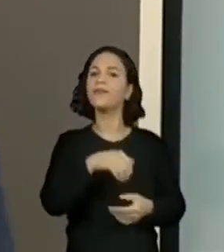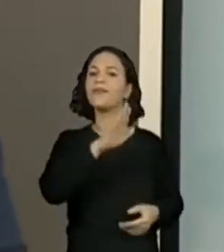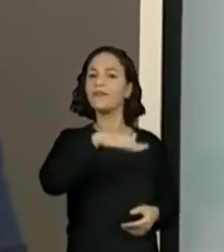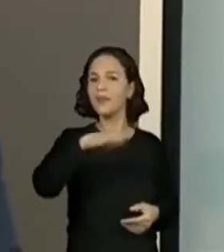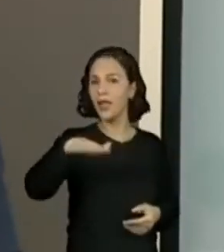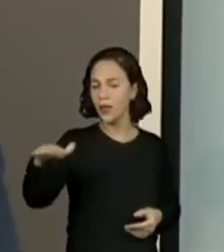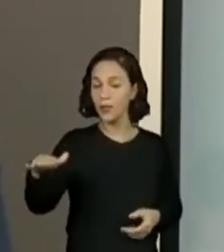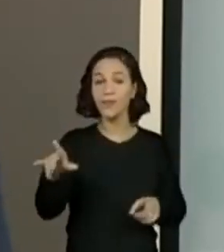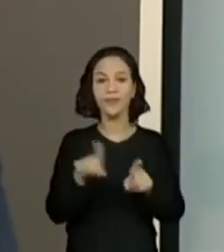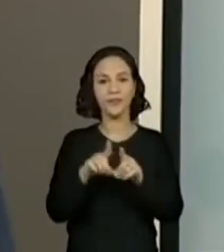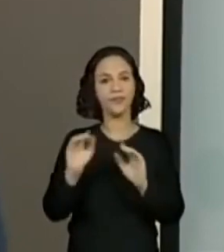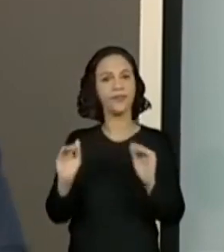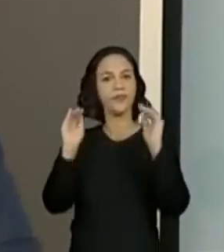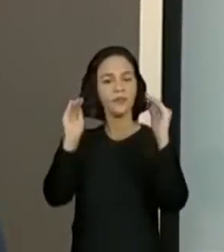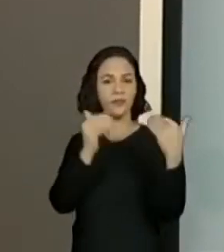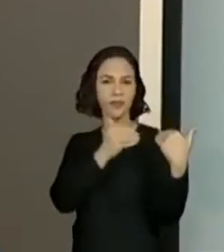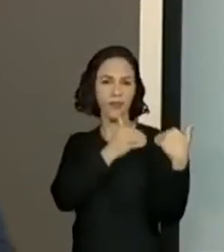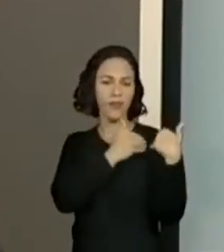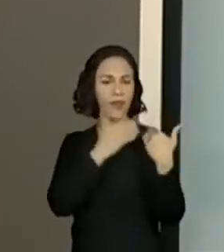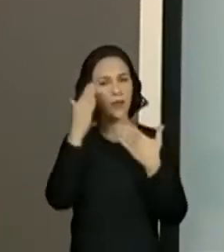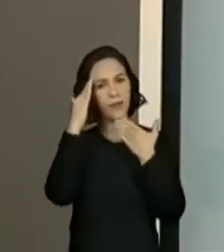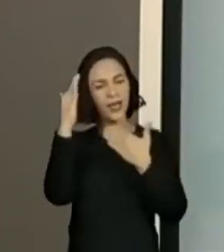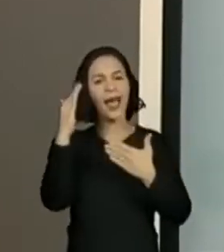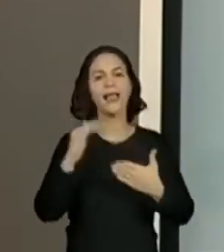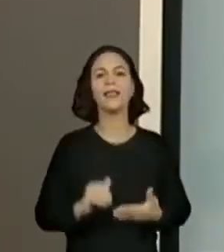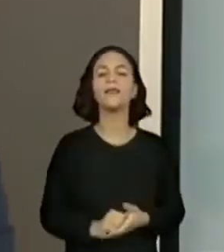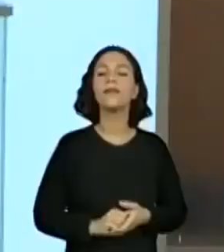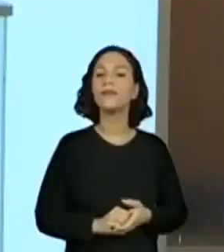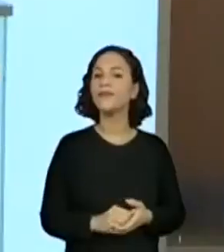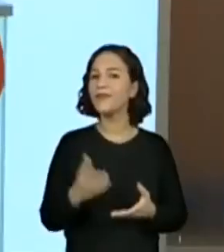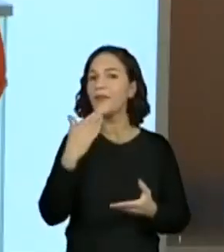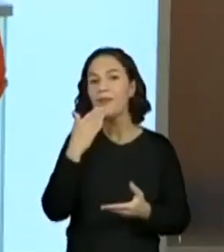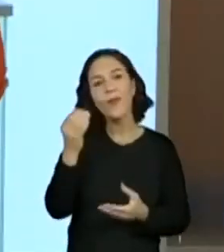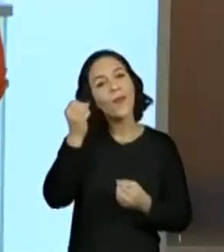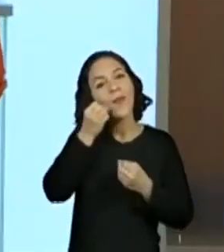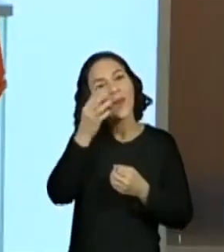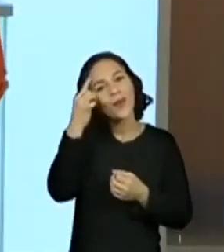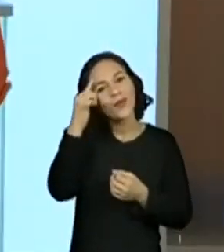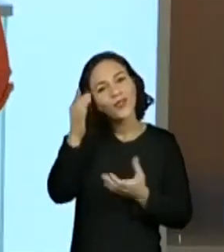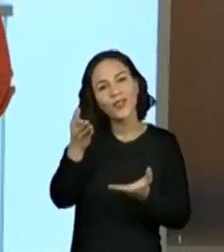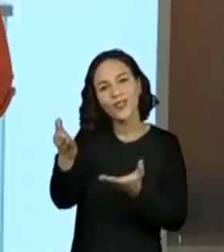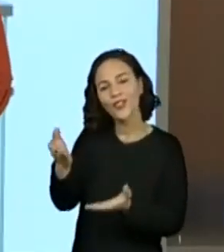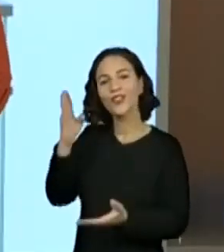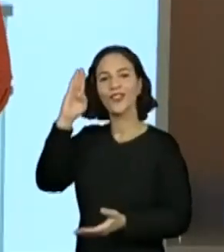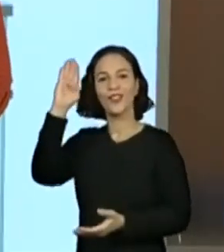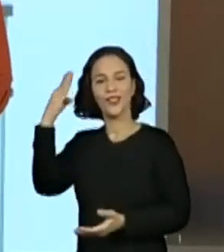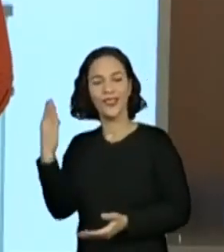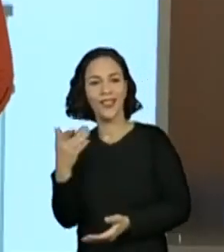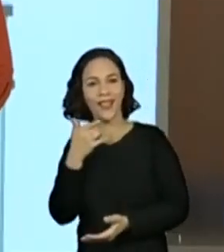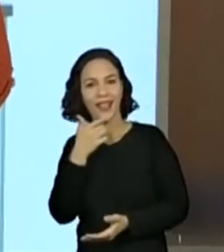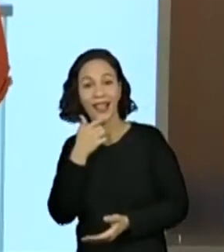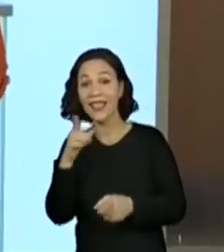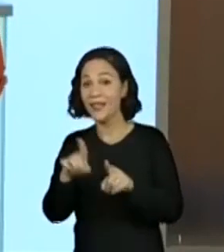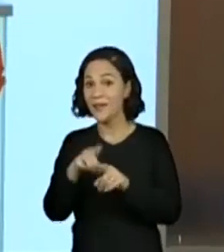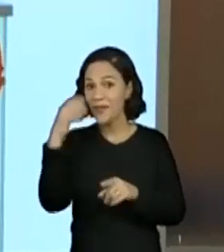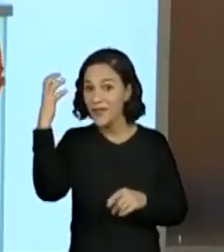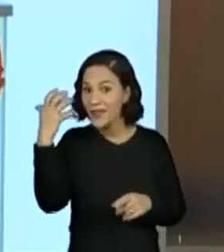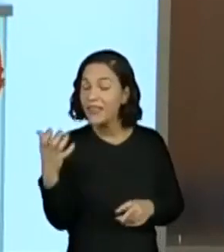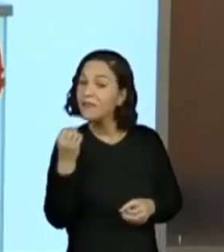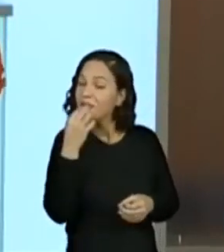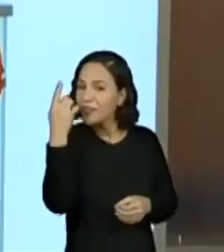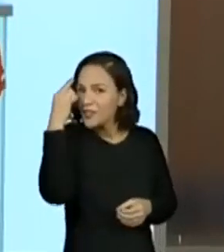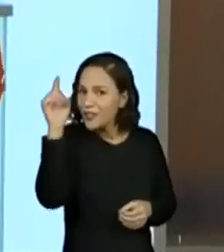o nosso sempre muito obrigada. Professora Viviane, bom dia. Bom dia, professora Kelly. Bom dia, primeiro ano.